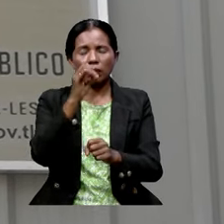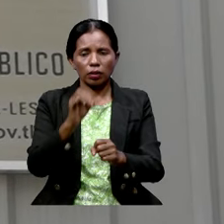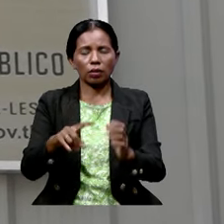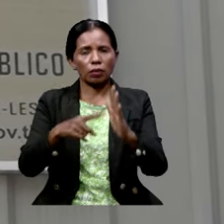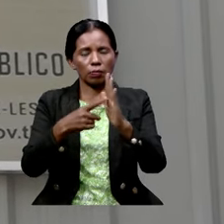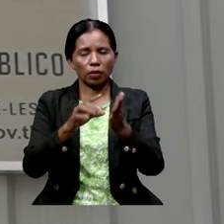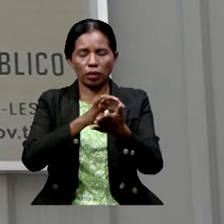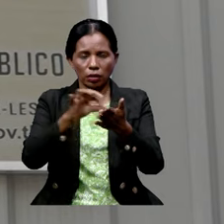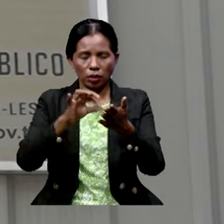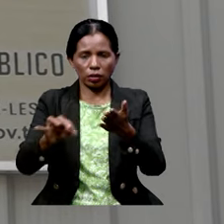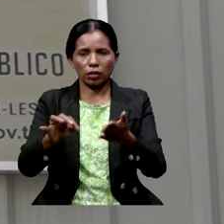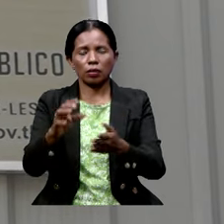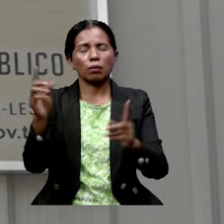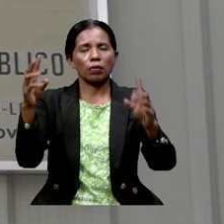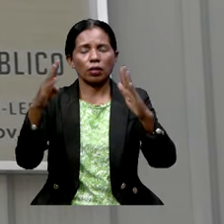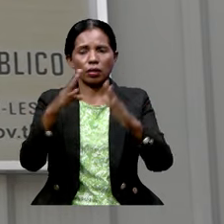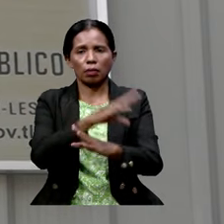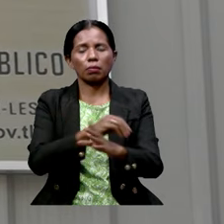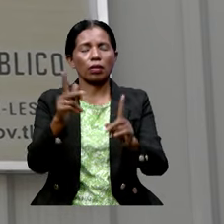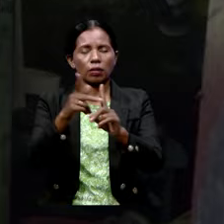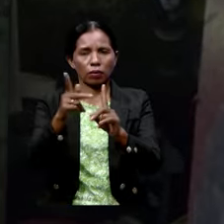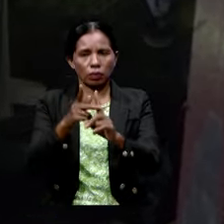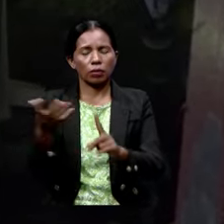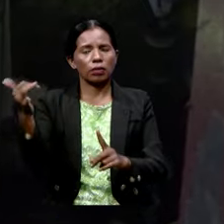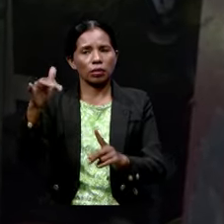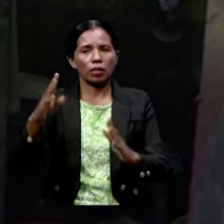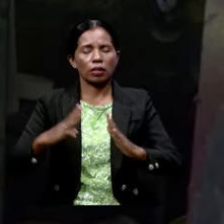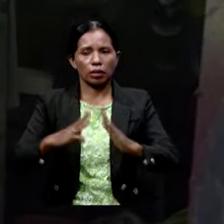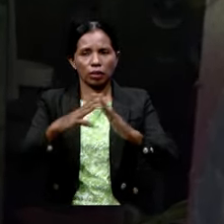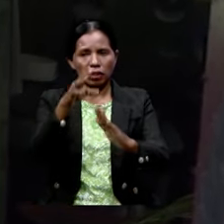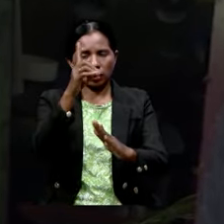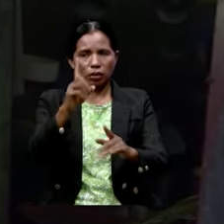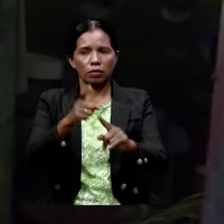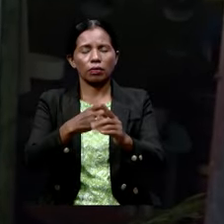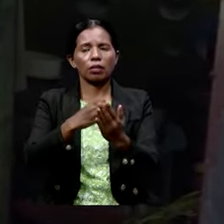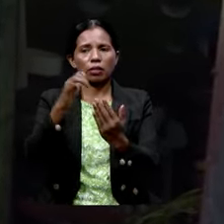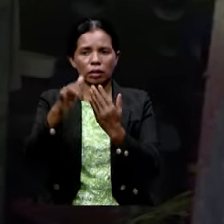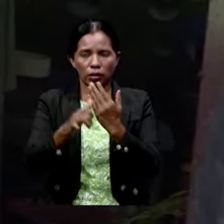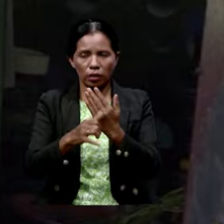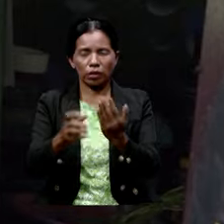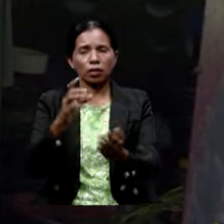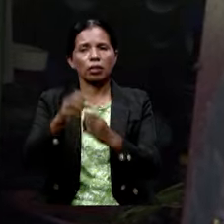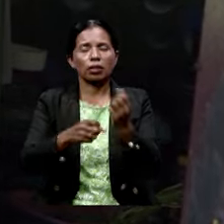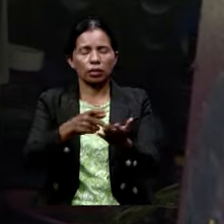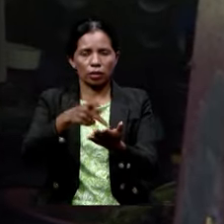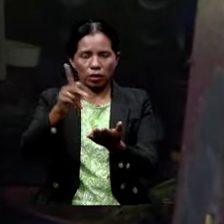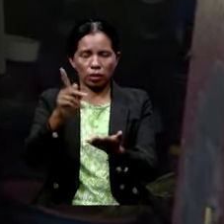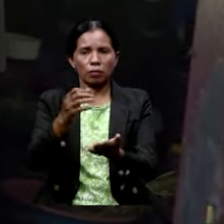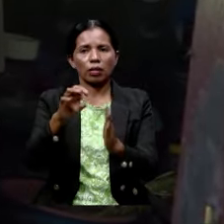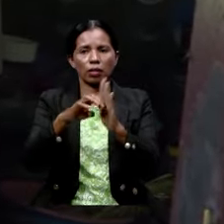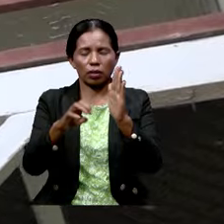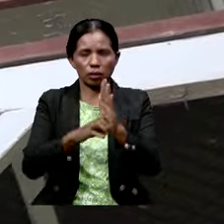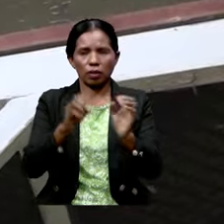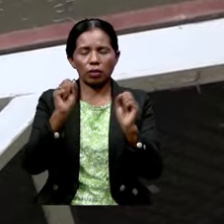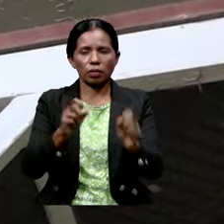o registro móvel, ba uma aluga ca cos Sira e a cidade dele, fulan janeiro tina né, o selo taça ba estado, no nebe la segura,